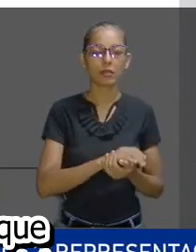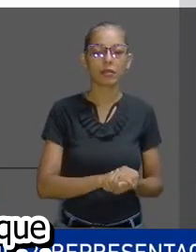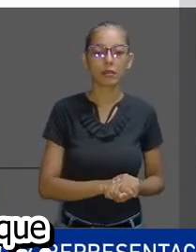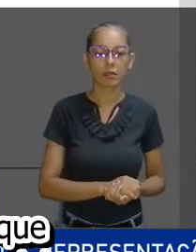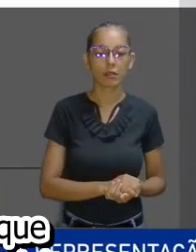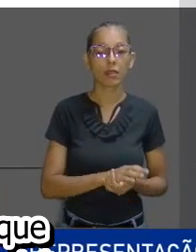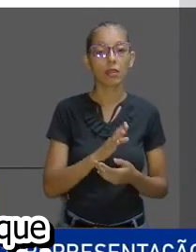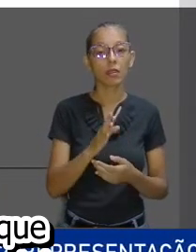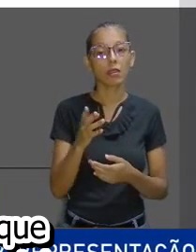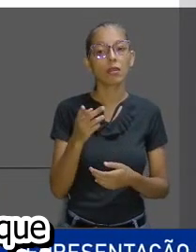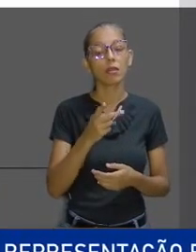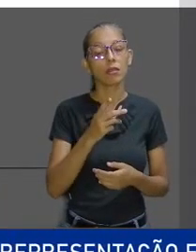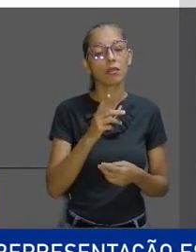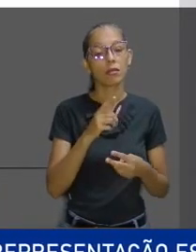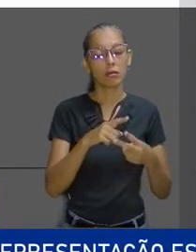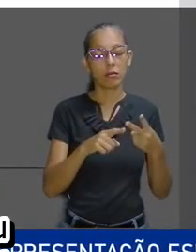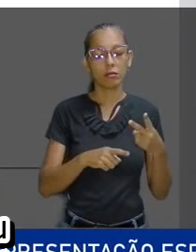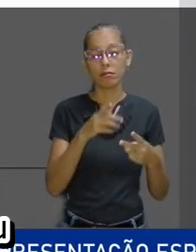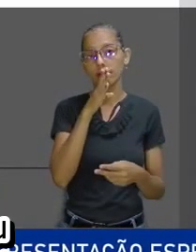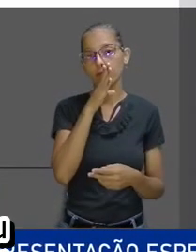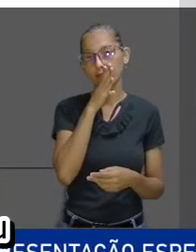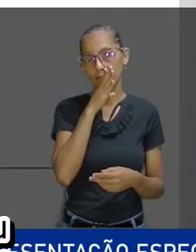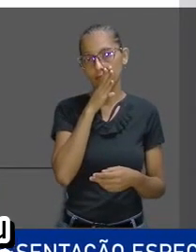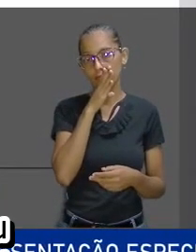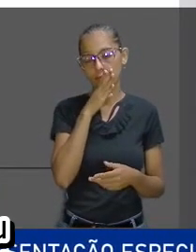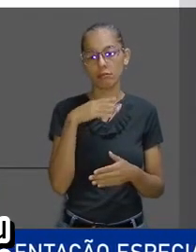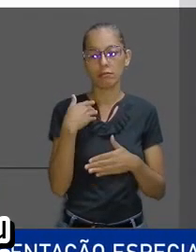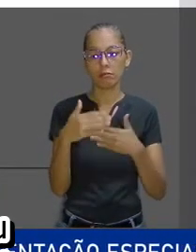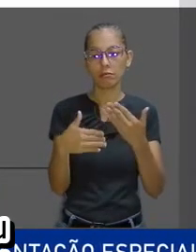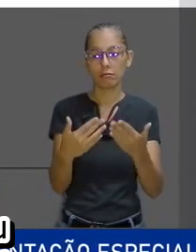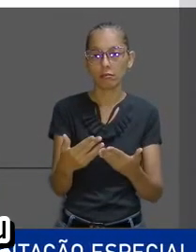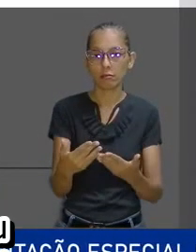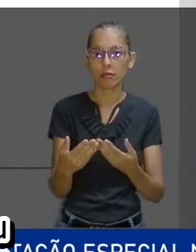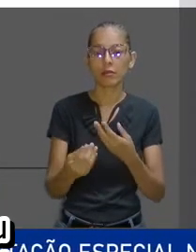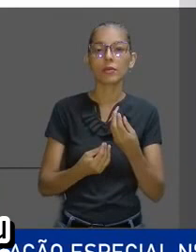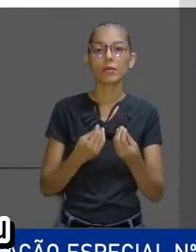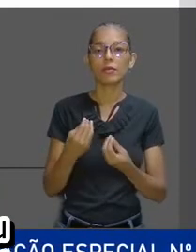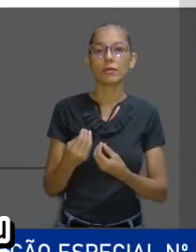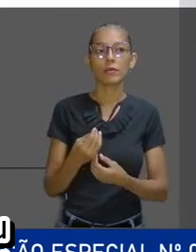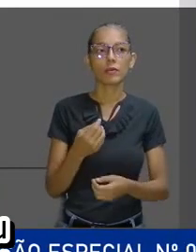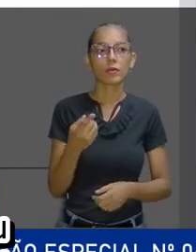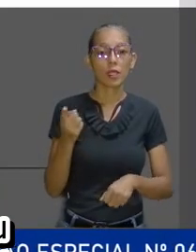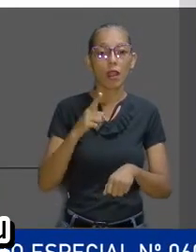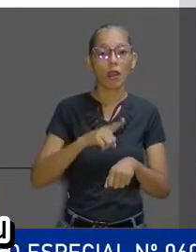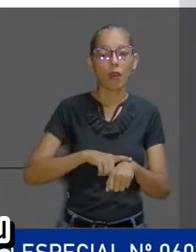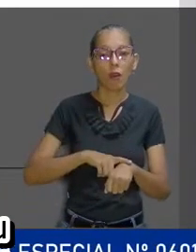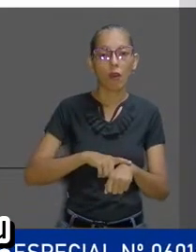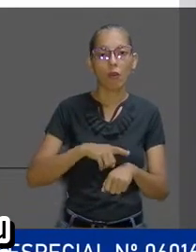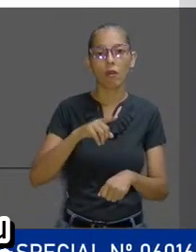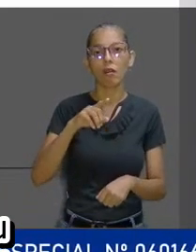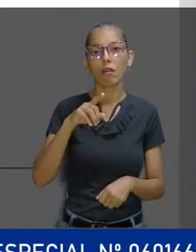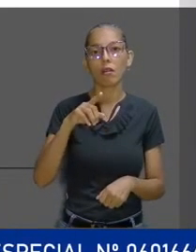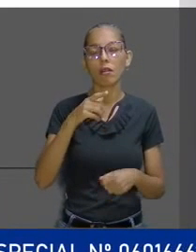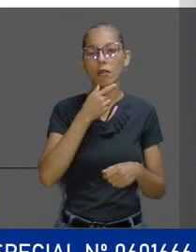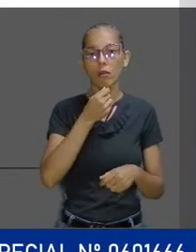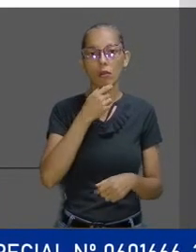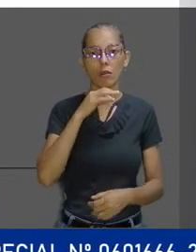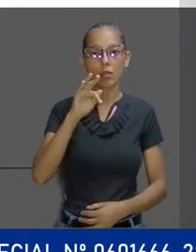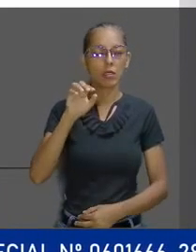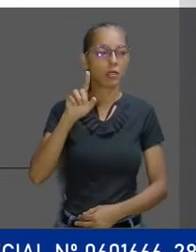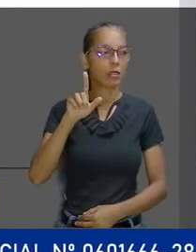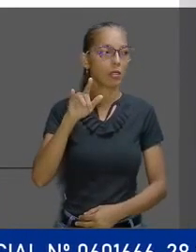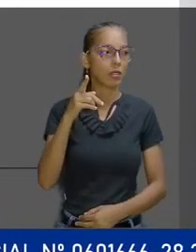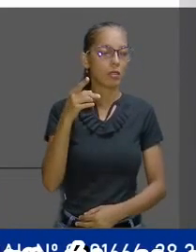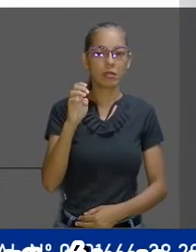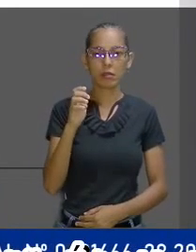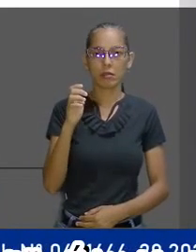de ocultar tal material. Ademais, destaque-se que Felipe Luan informou no momento da abordagem que o candidato Nesse momento, a Fábio Moreira apresentação de Jucá era slide